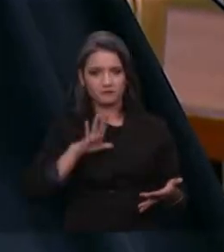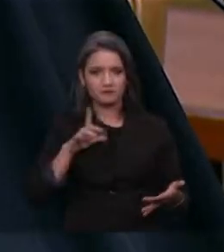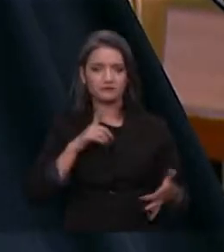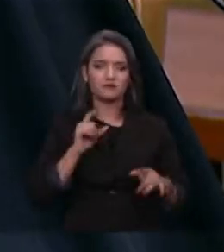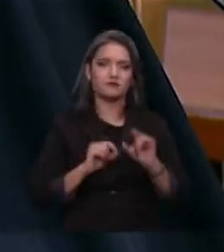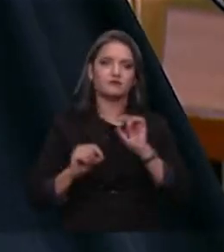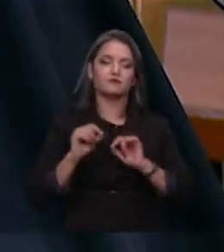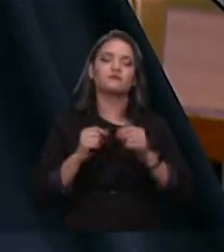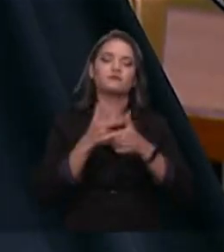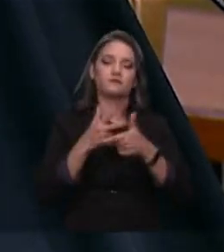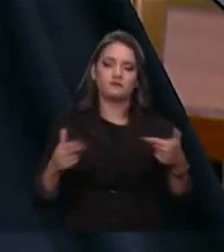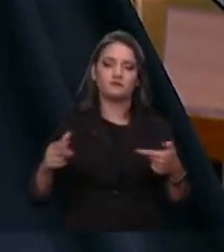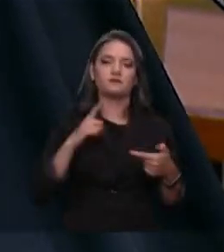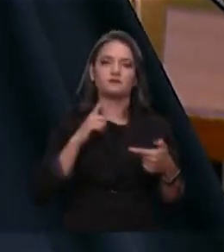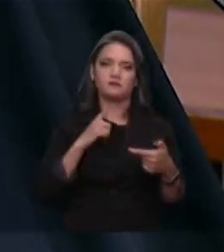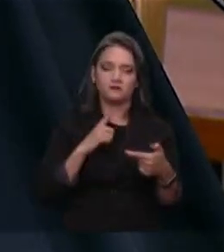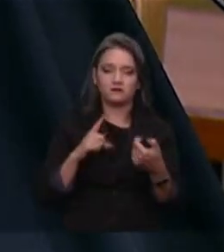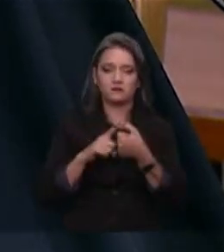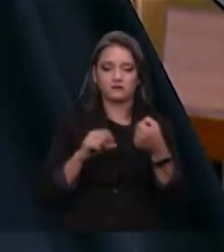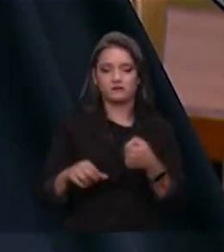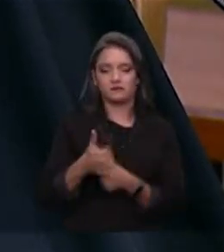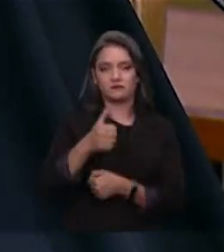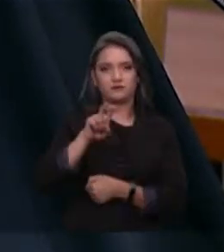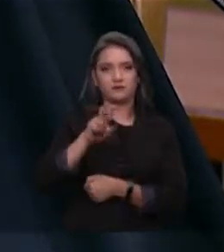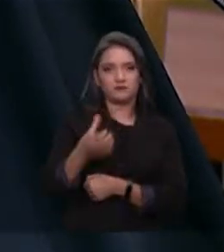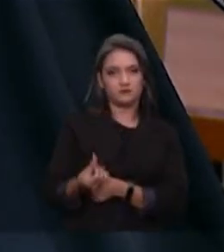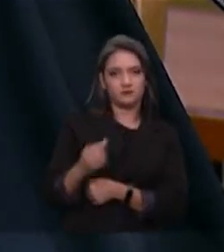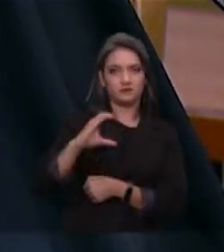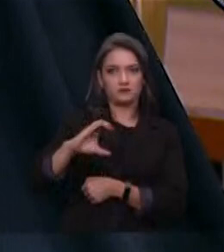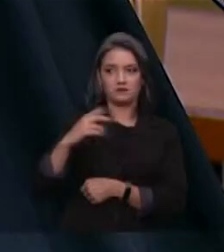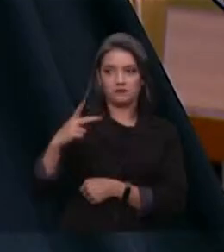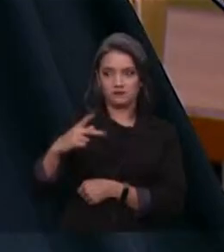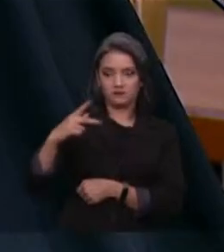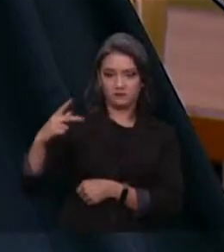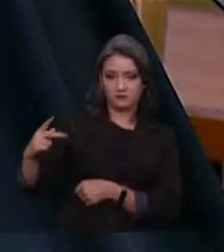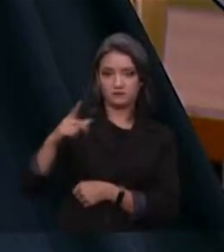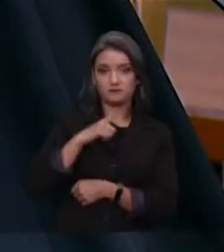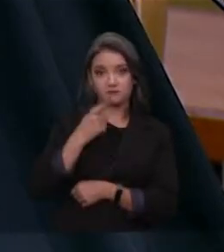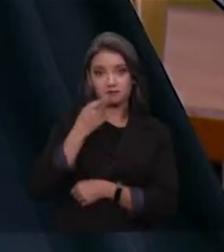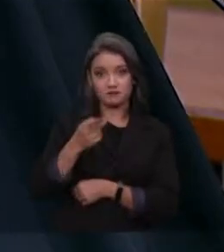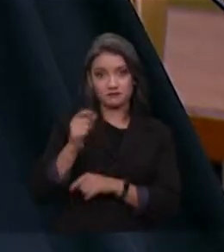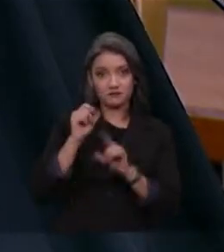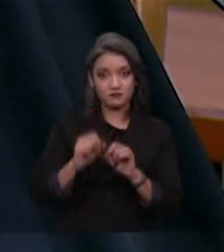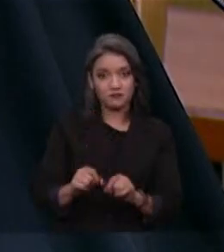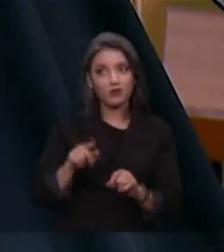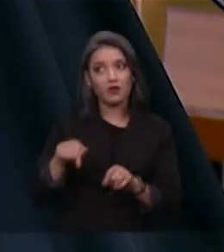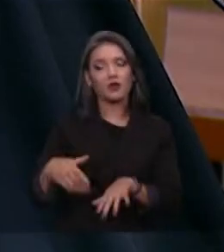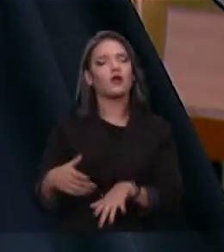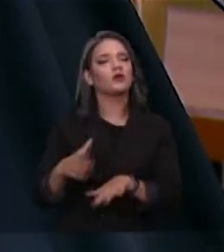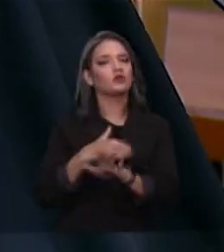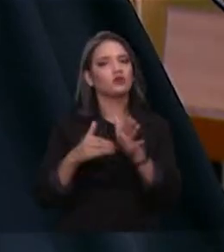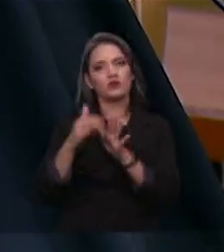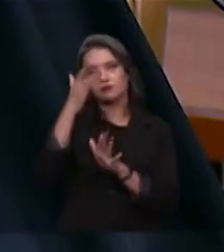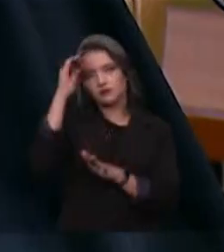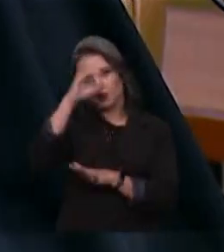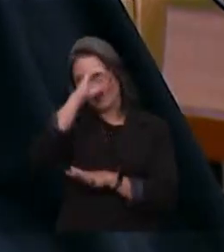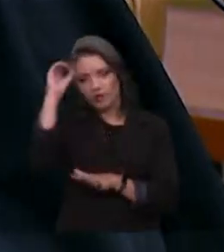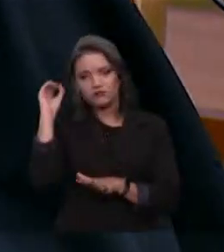desincumbiu do ônus que lhe é imposto pelo artigo 156 do Código de Processo Penal para infirmar a presunção de inocência garantida no artigo